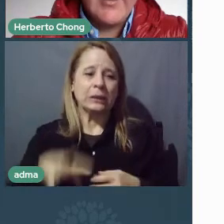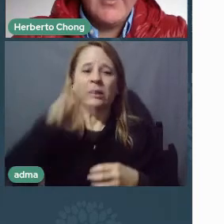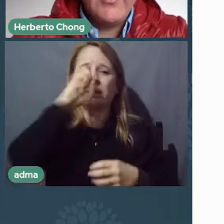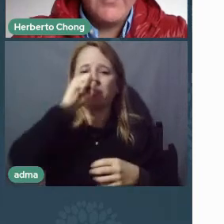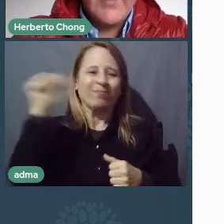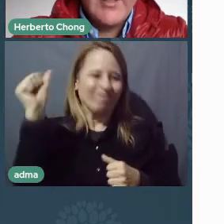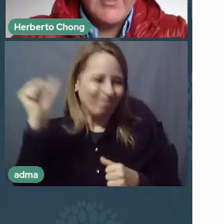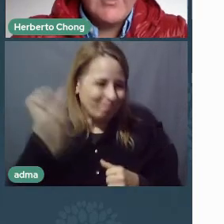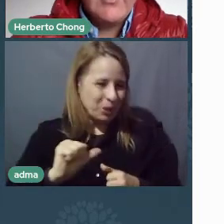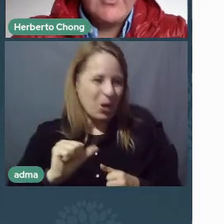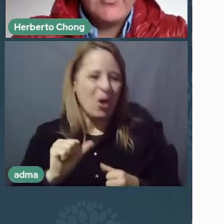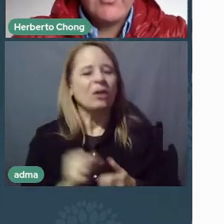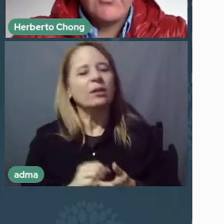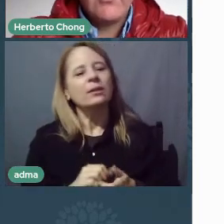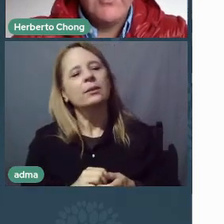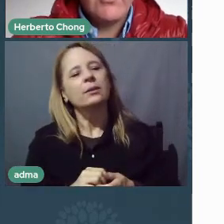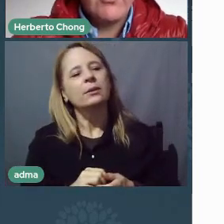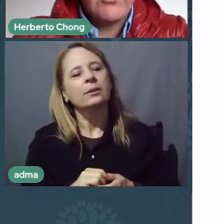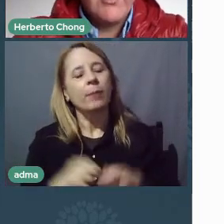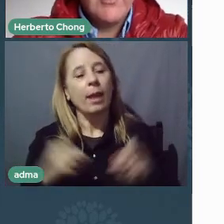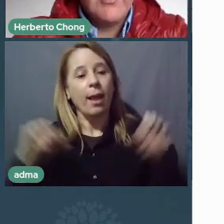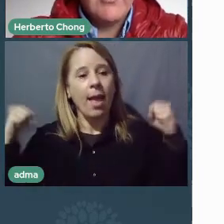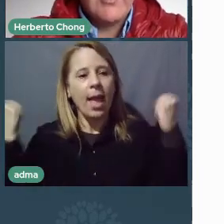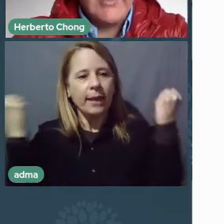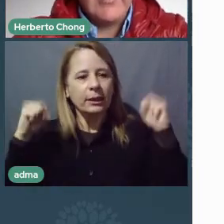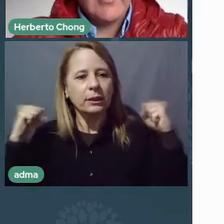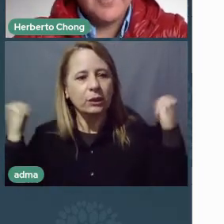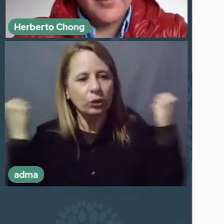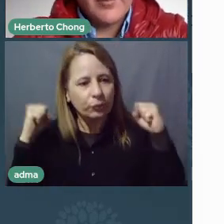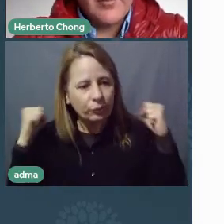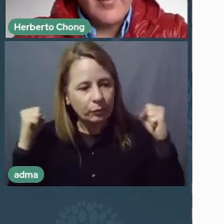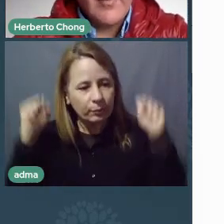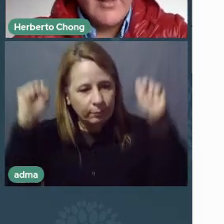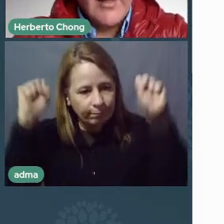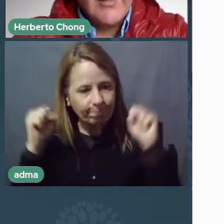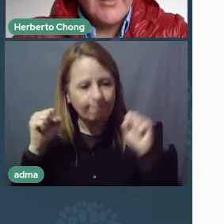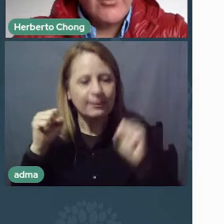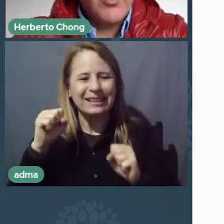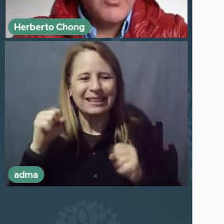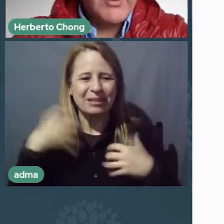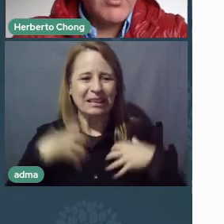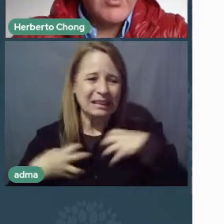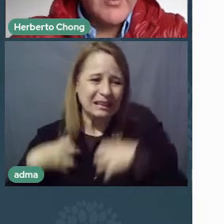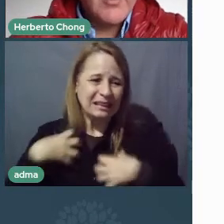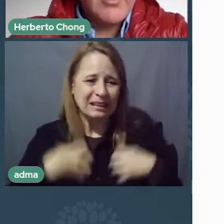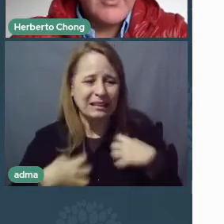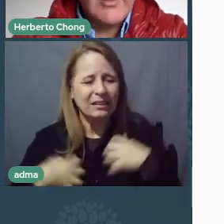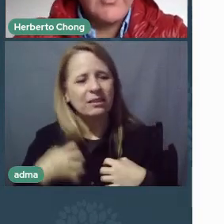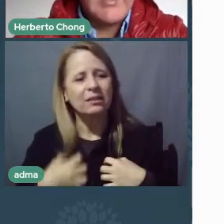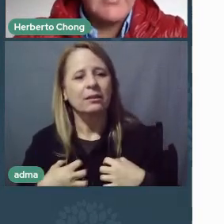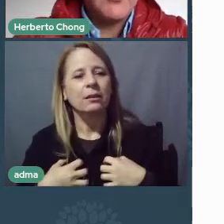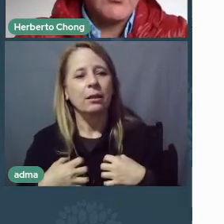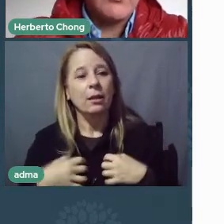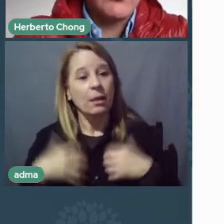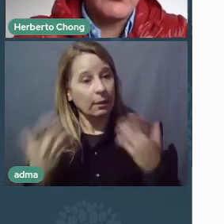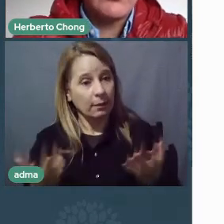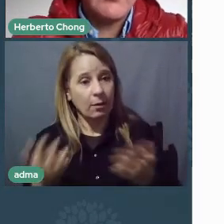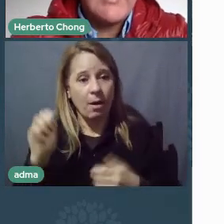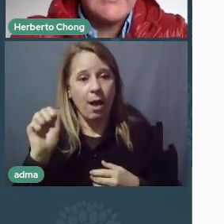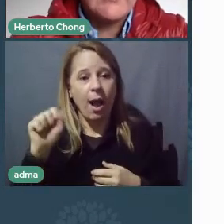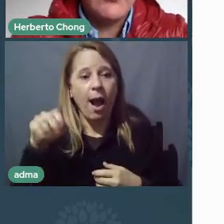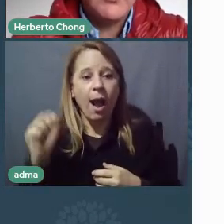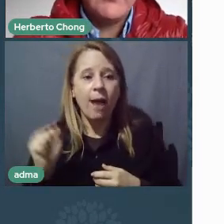aérea terrível, exercícios físicos e estresse. E como eu bem coloquei para vocês, a asma,